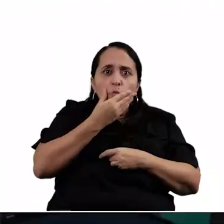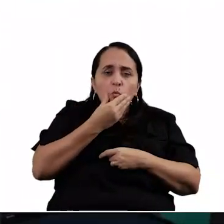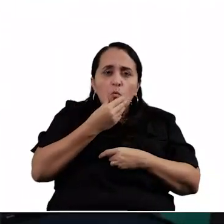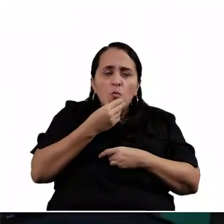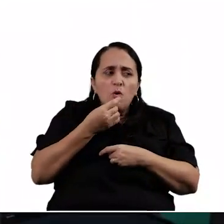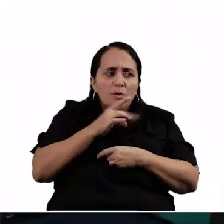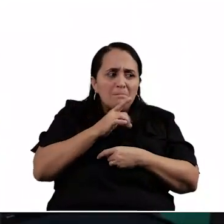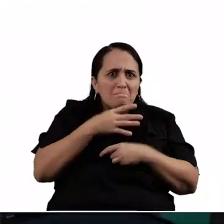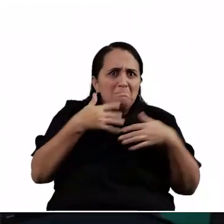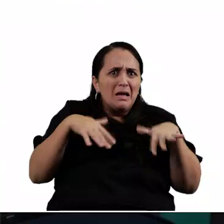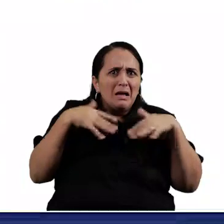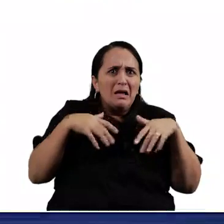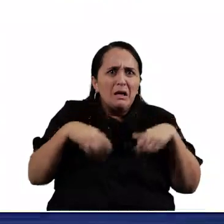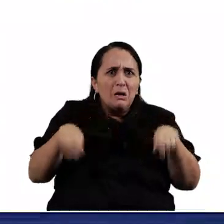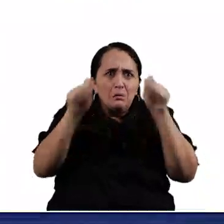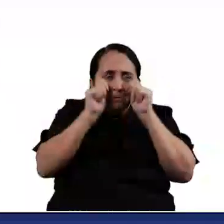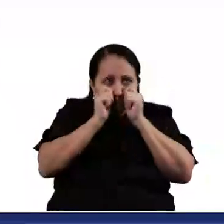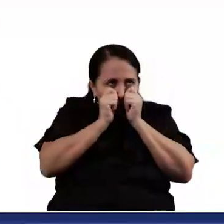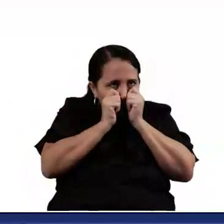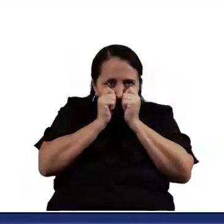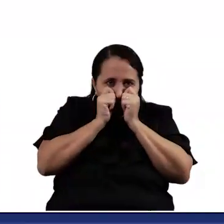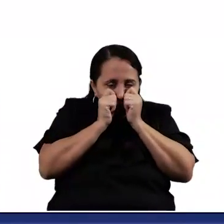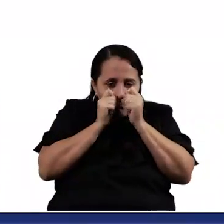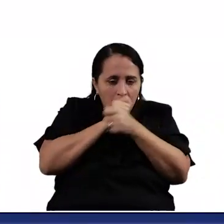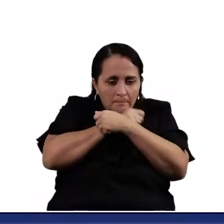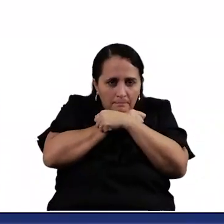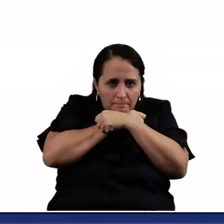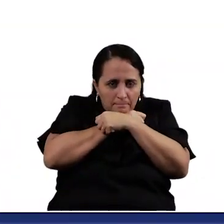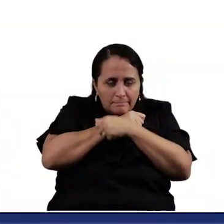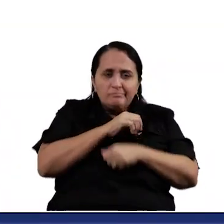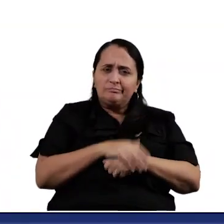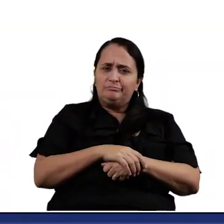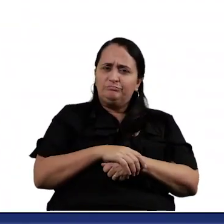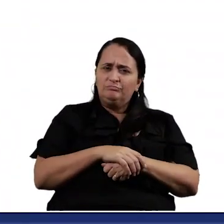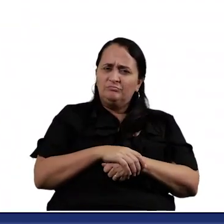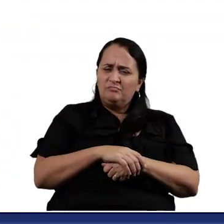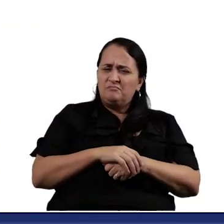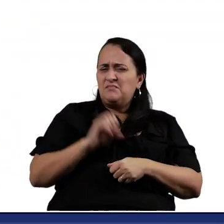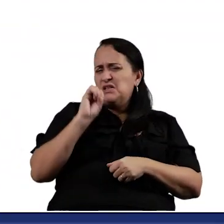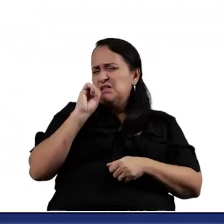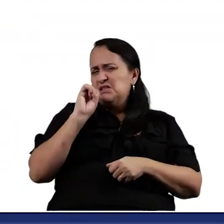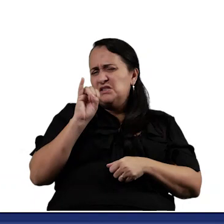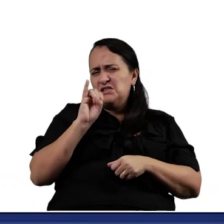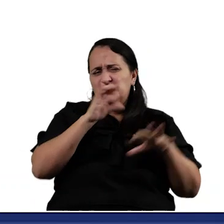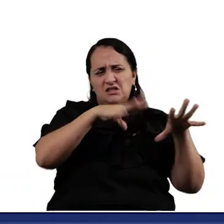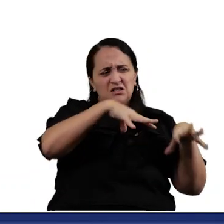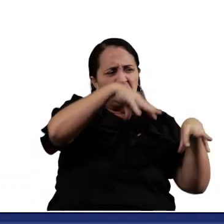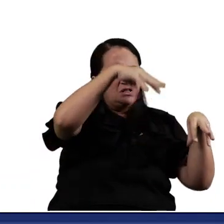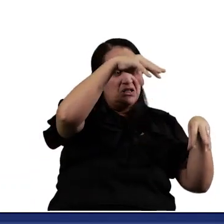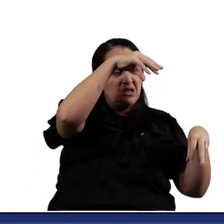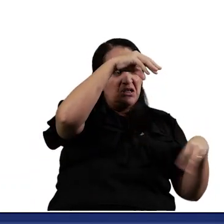morrendo de medo ele pensou e se assombração não soubesse coisa nenhuma o nome dele estivesse